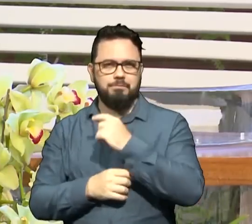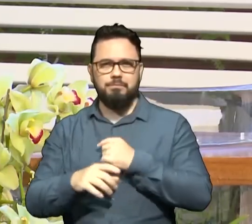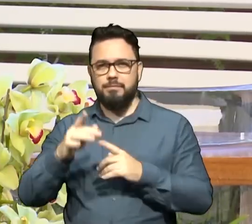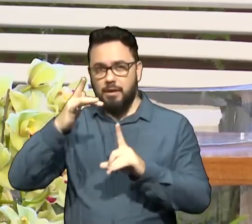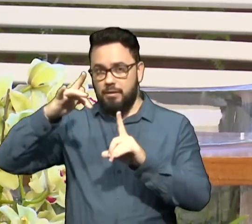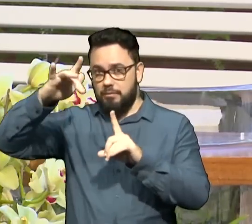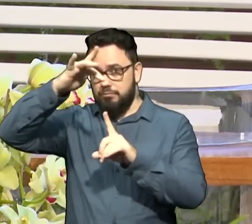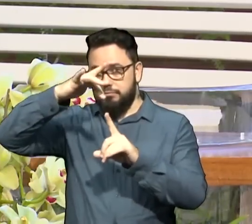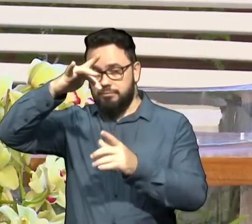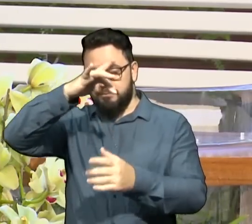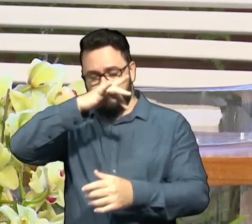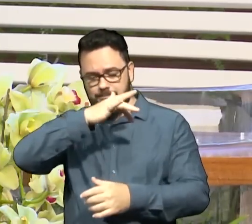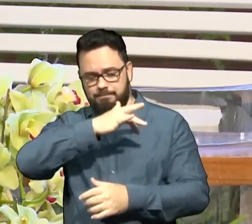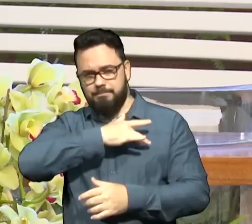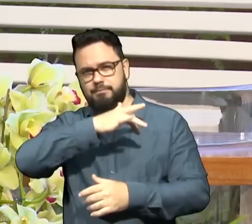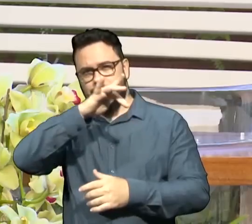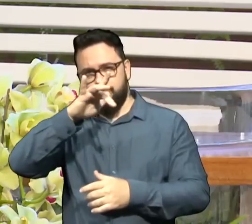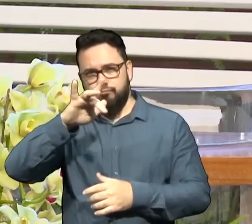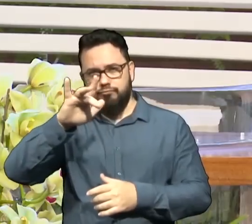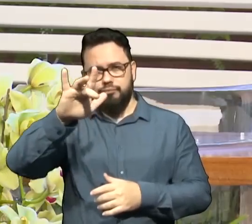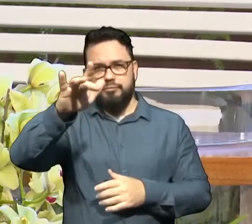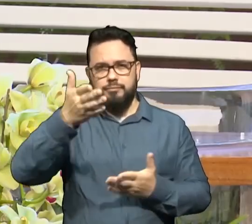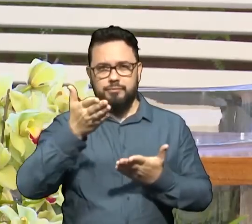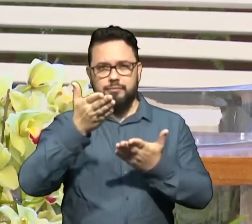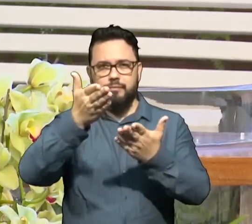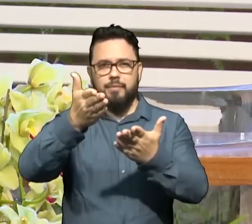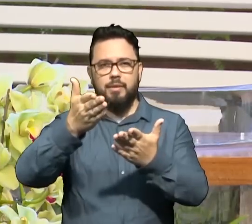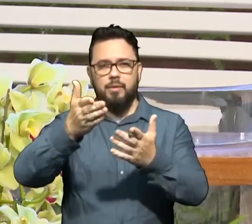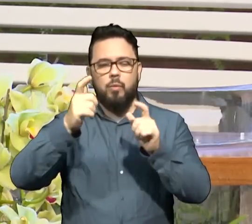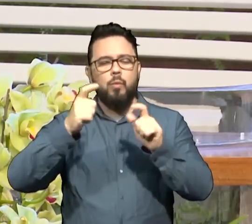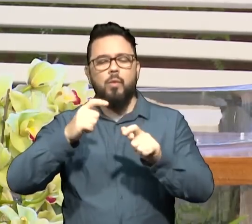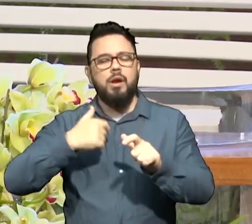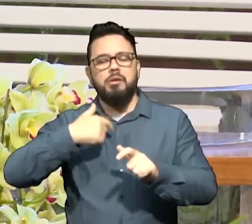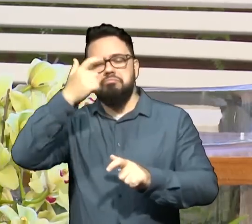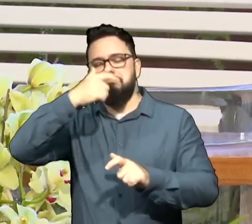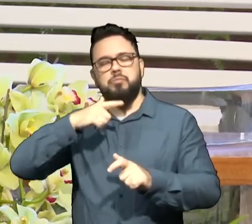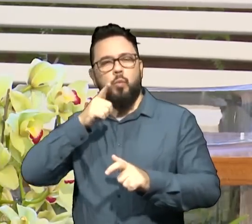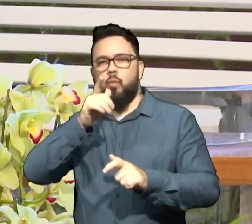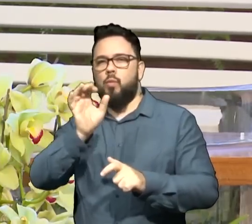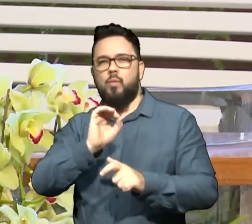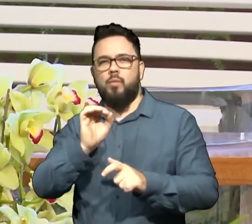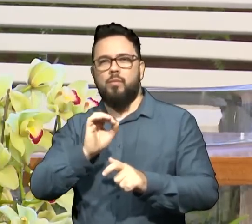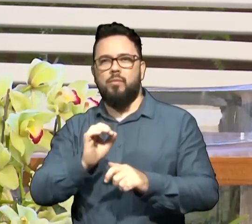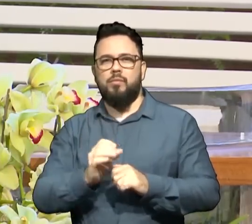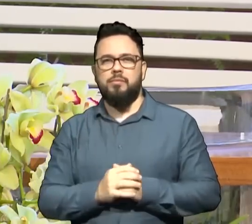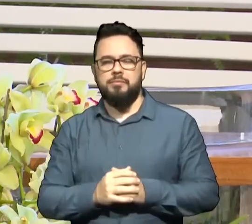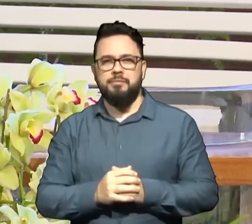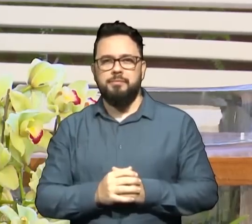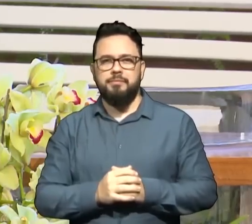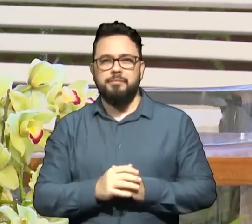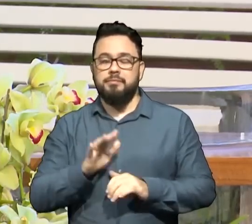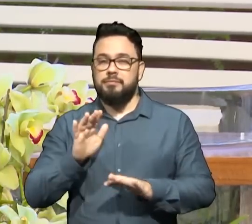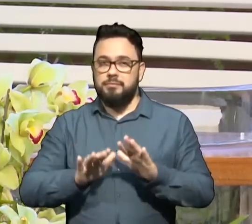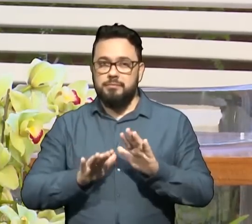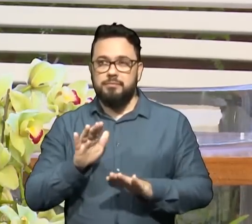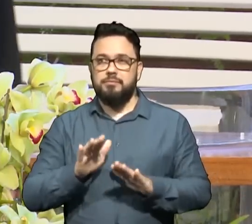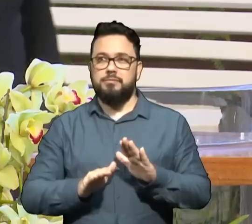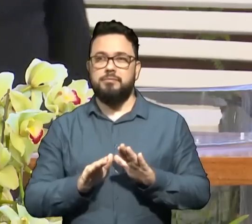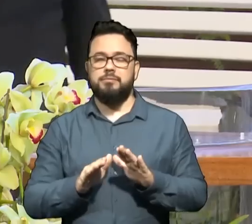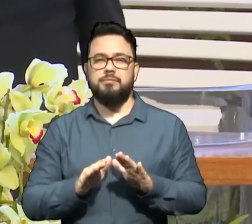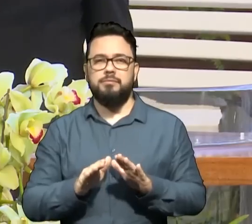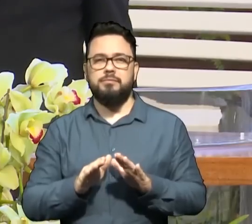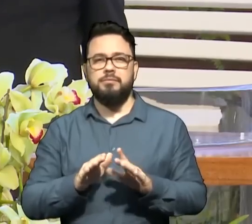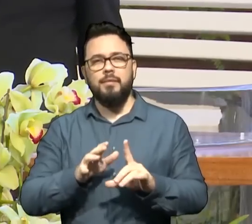Espírito Santo possa chegar onde a voz do pregador não chega e possa talvez